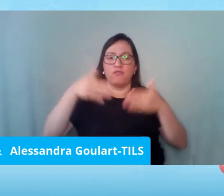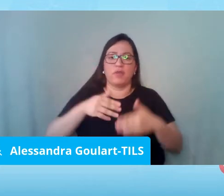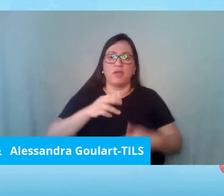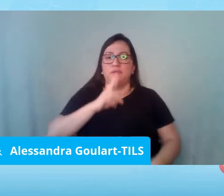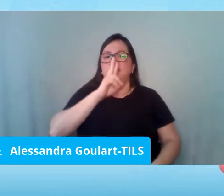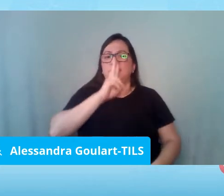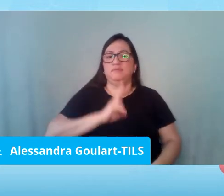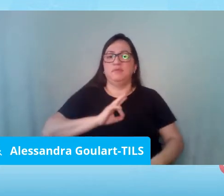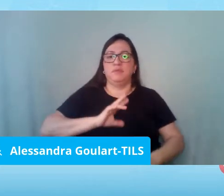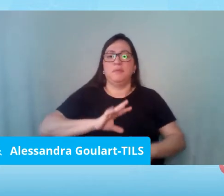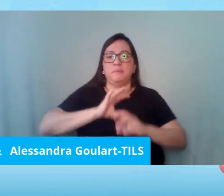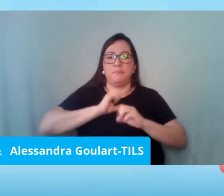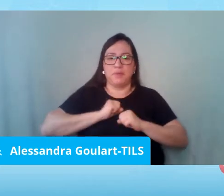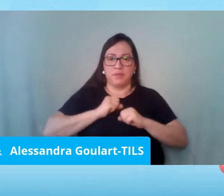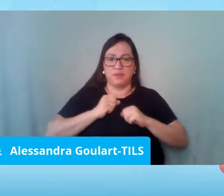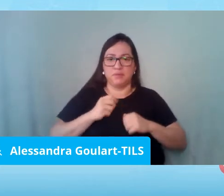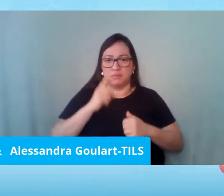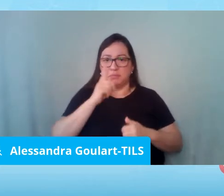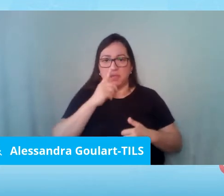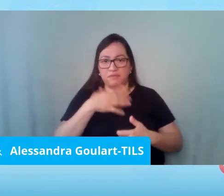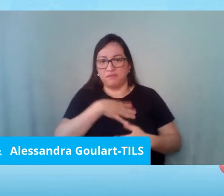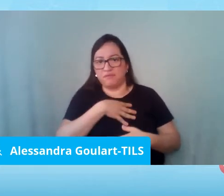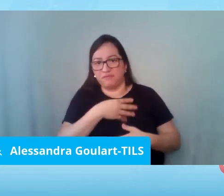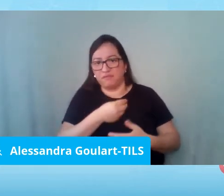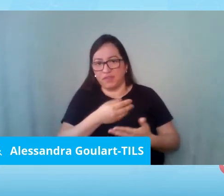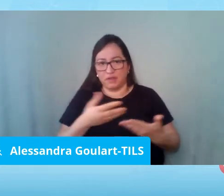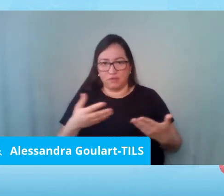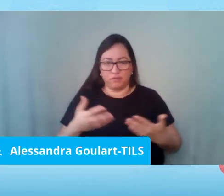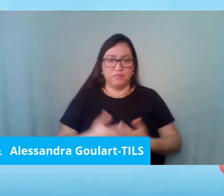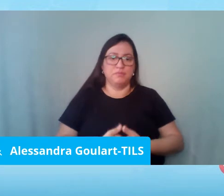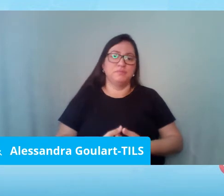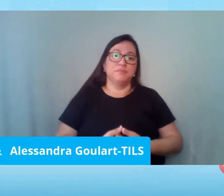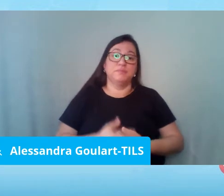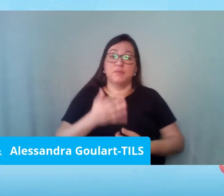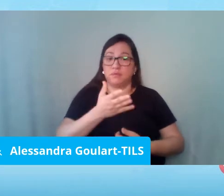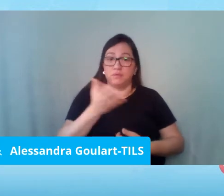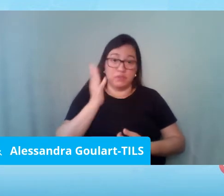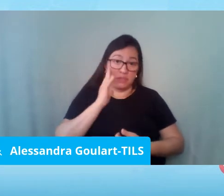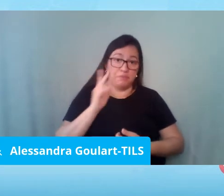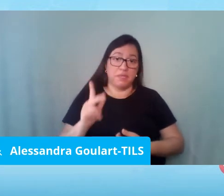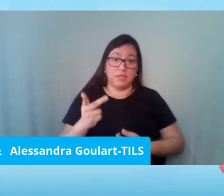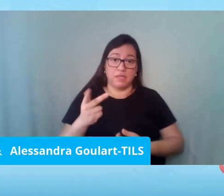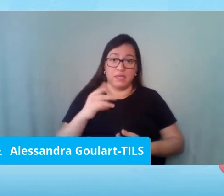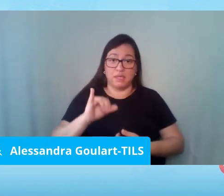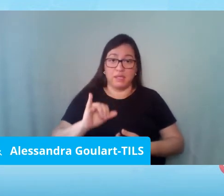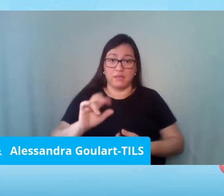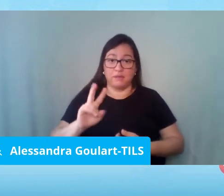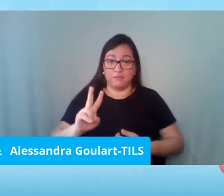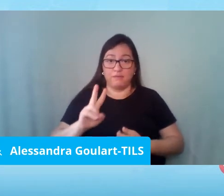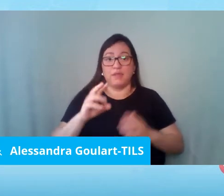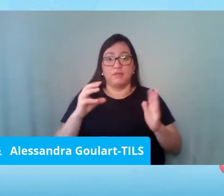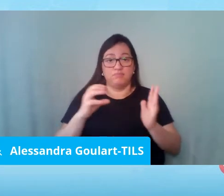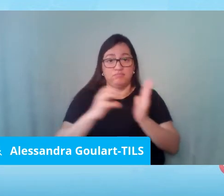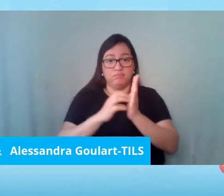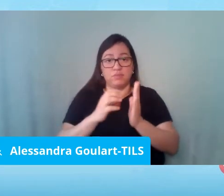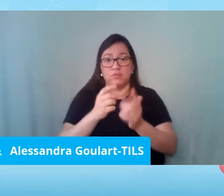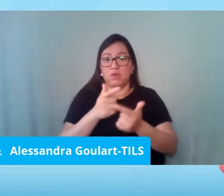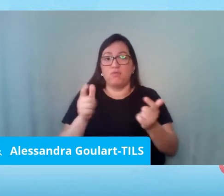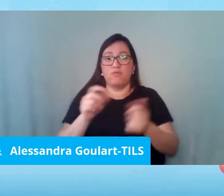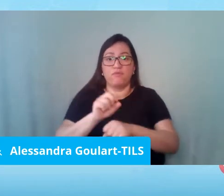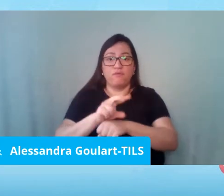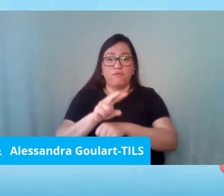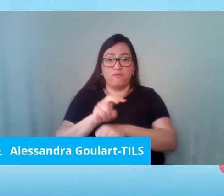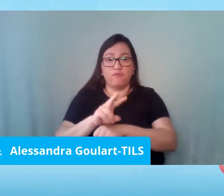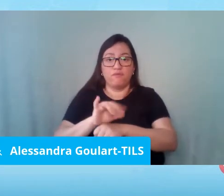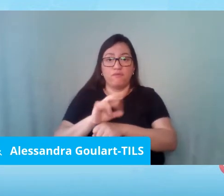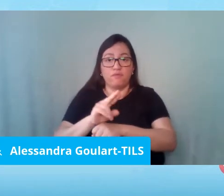sífilis é um pouquinho diferente do HIV. O HIV é um vírus, a gente adquire ele, não tem cura, né? A gente pode desenvolver AIDS